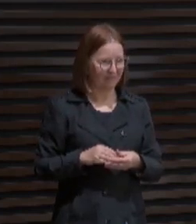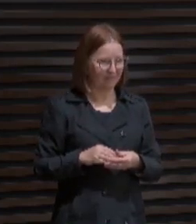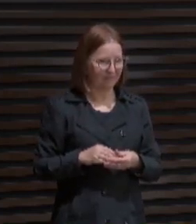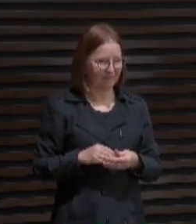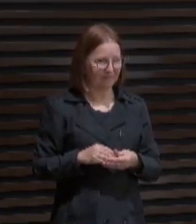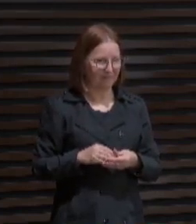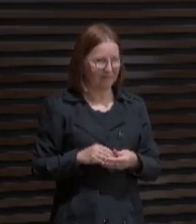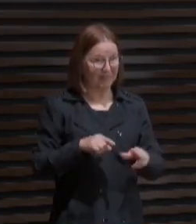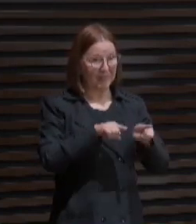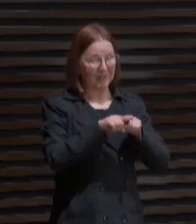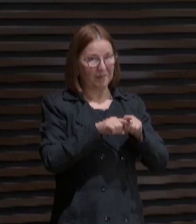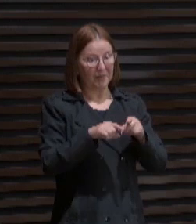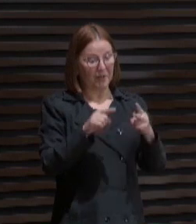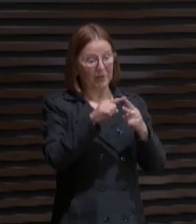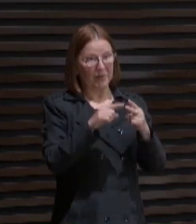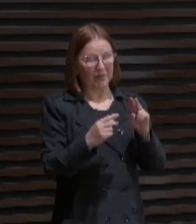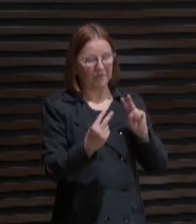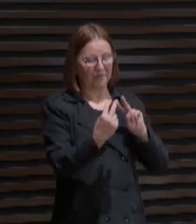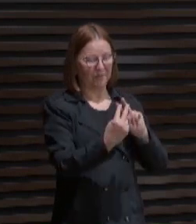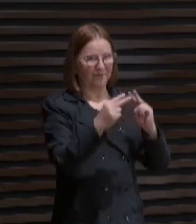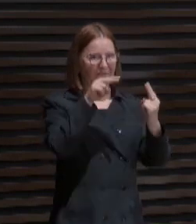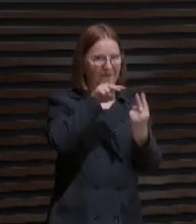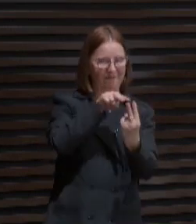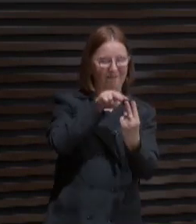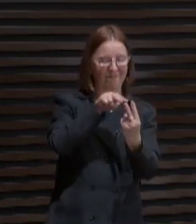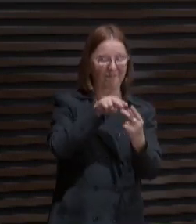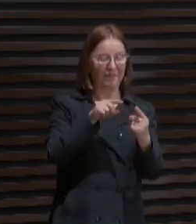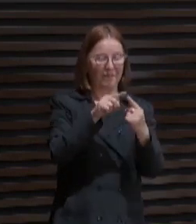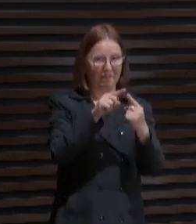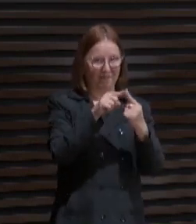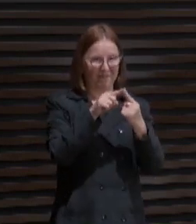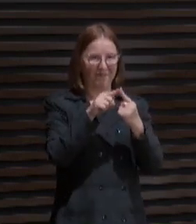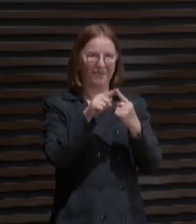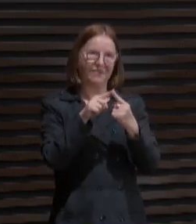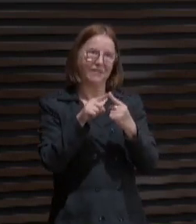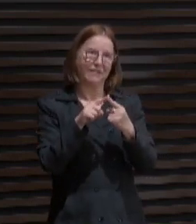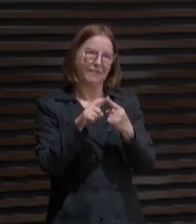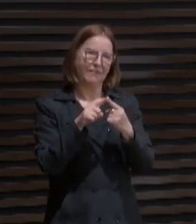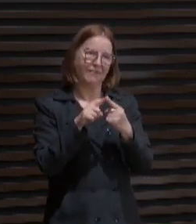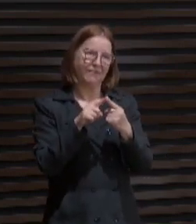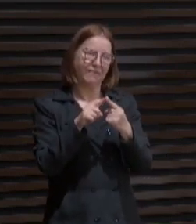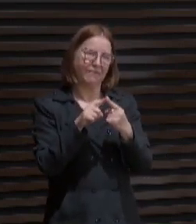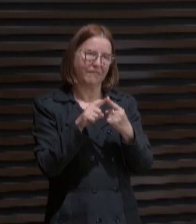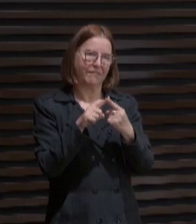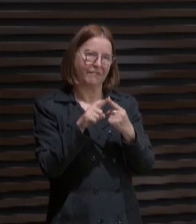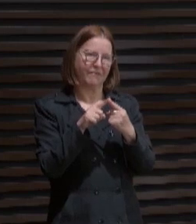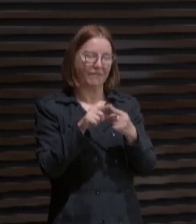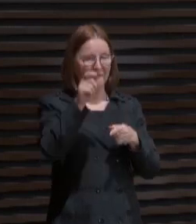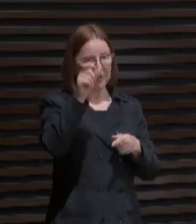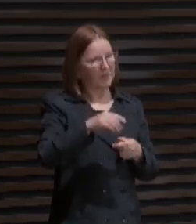duas perspectivas se abrem aqui. A primeira é daquele que não